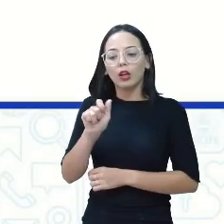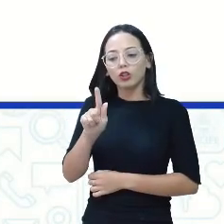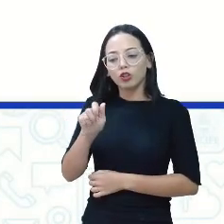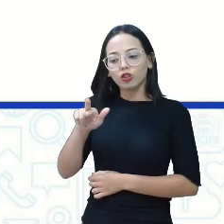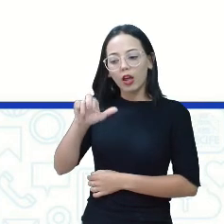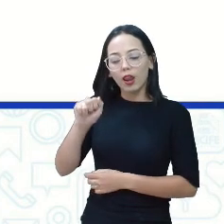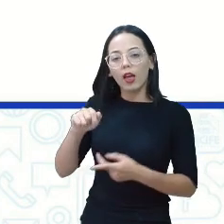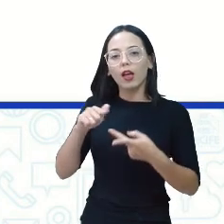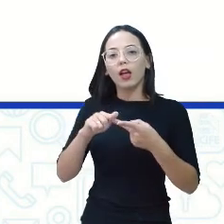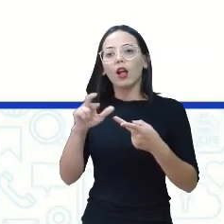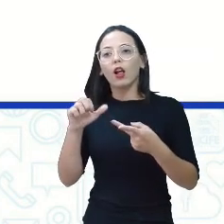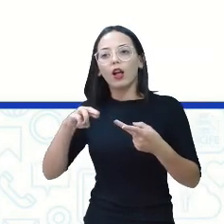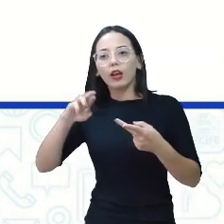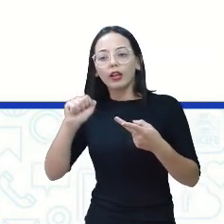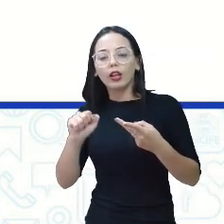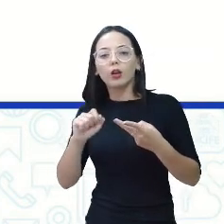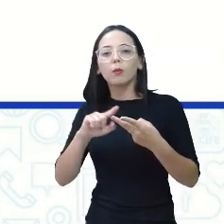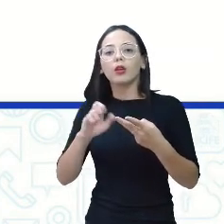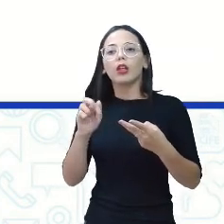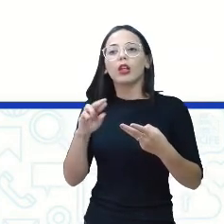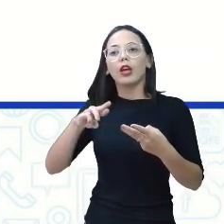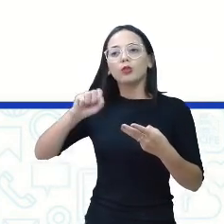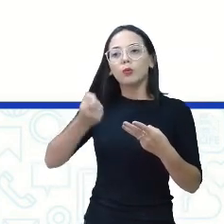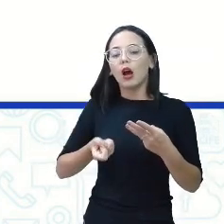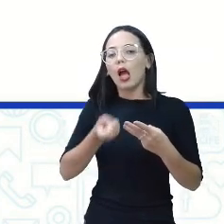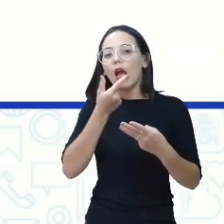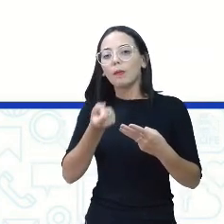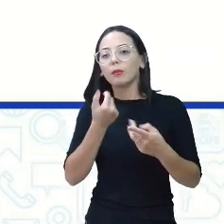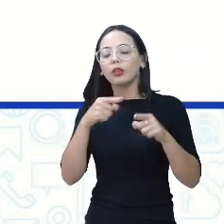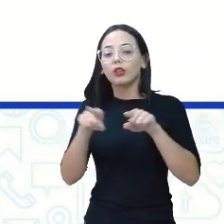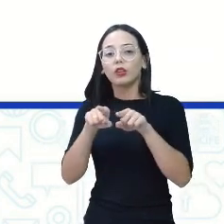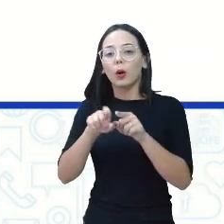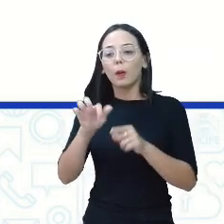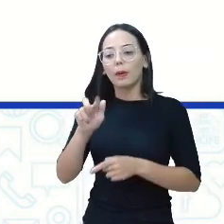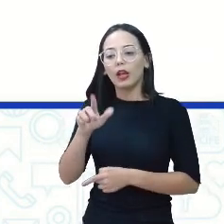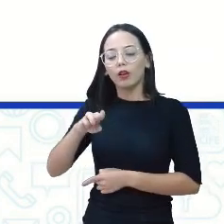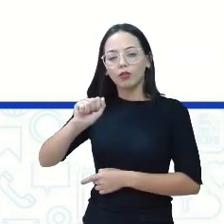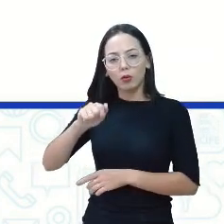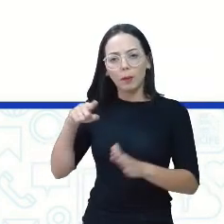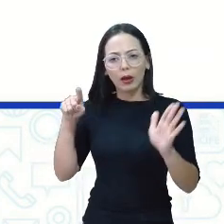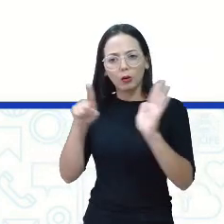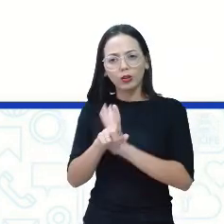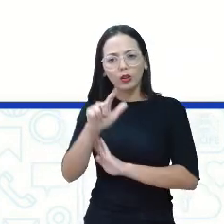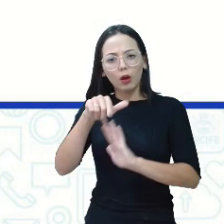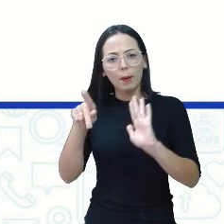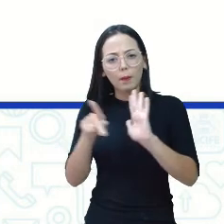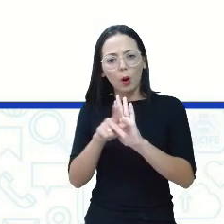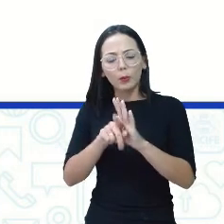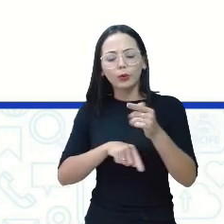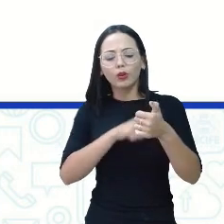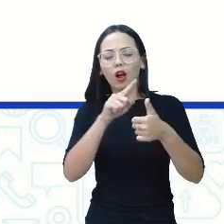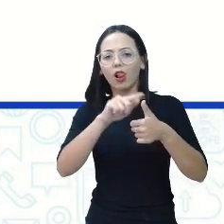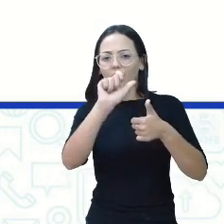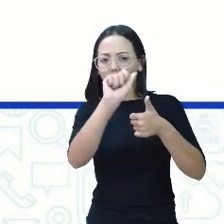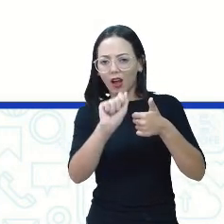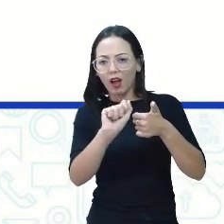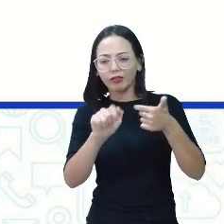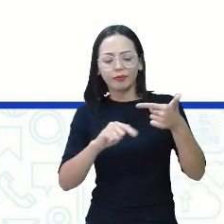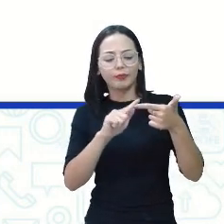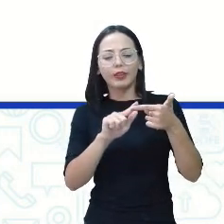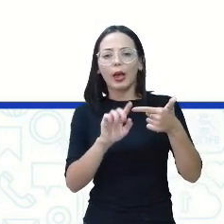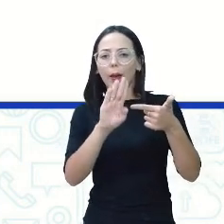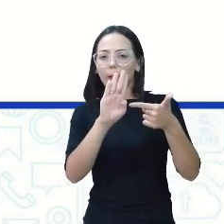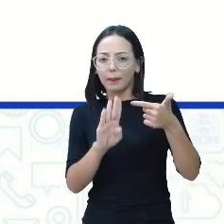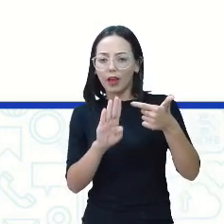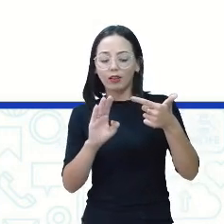geleias, cremes, espumas, comprimidos e filmes. Será que é o espermicida? Será que é o DIU?